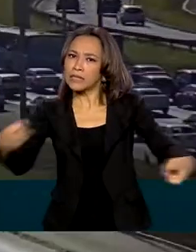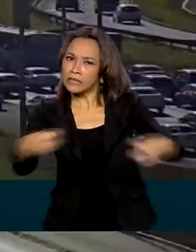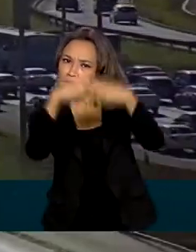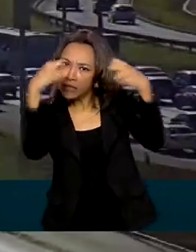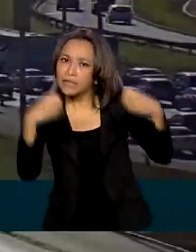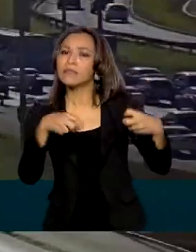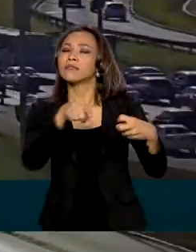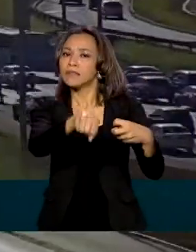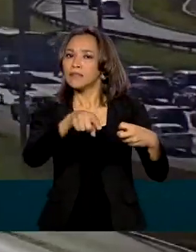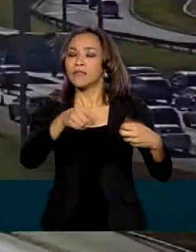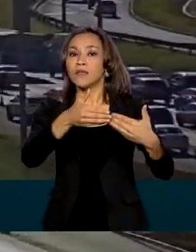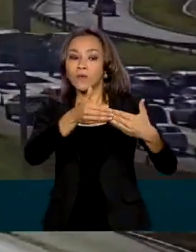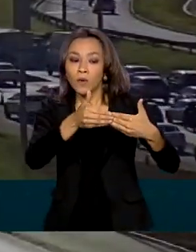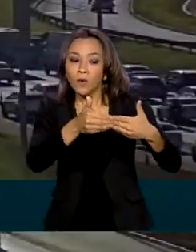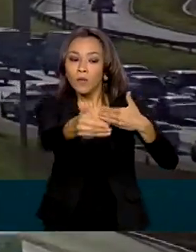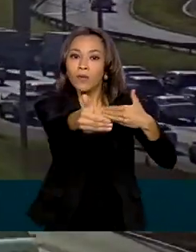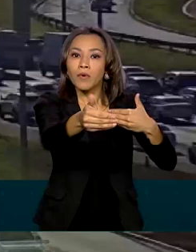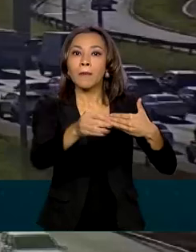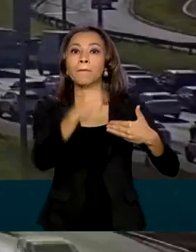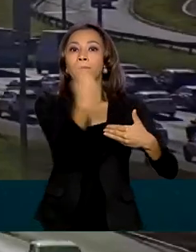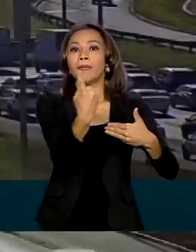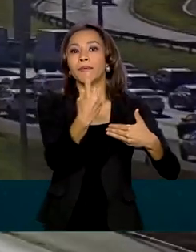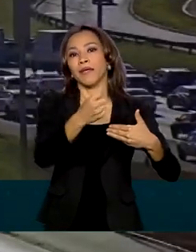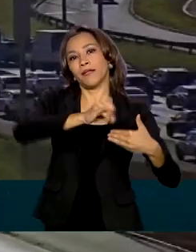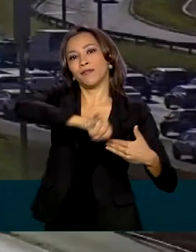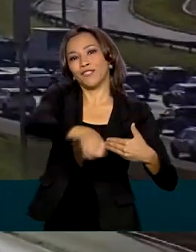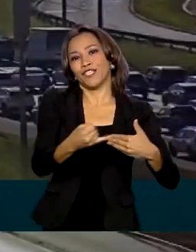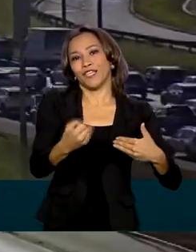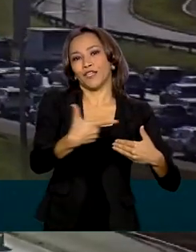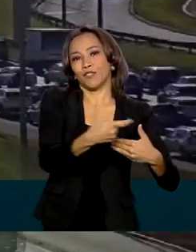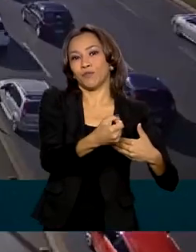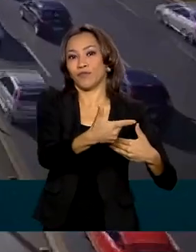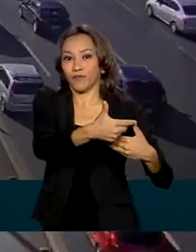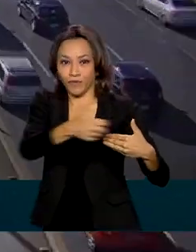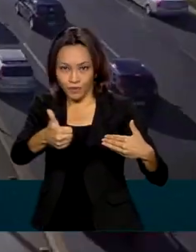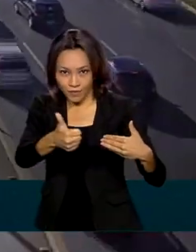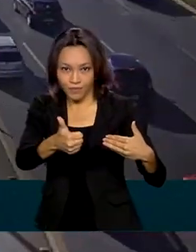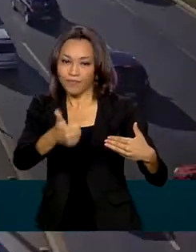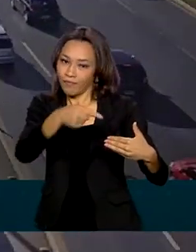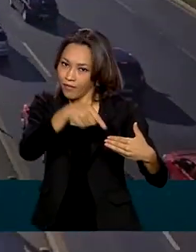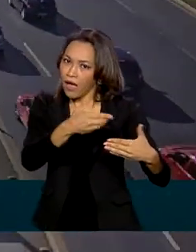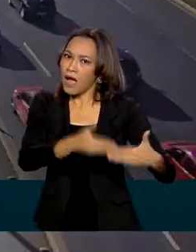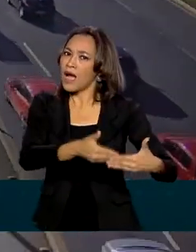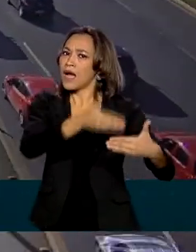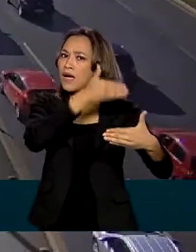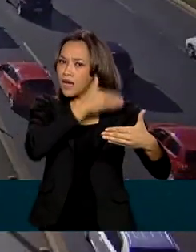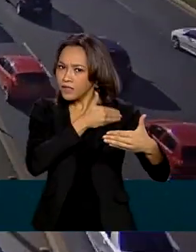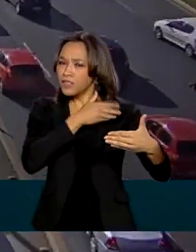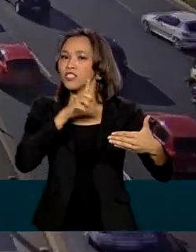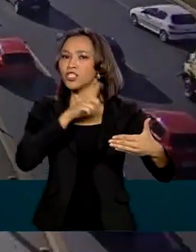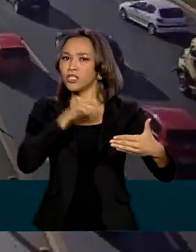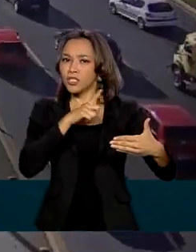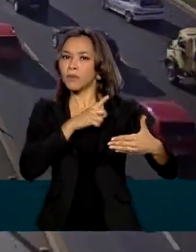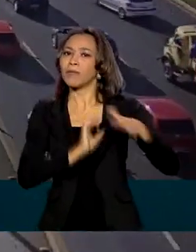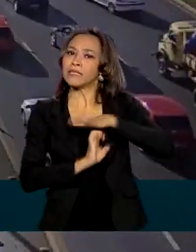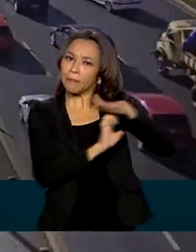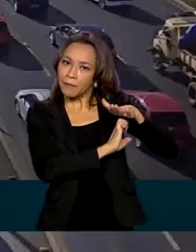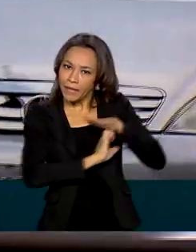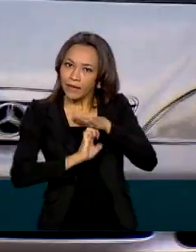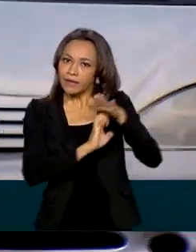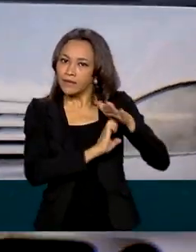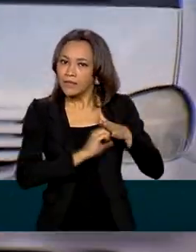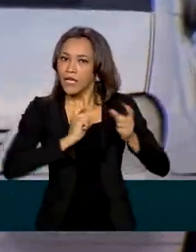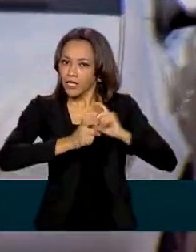ocorridos a partir de primeiro de janeiro de 2021 antes um consórcio de seguradoras